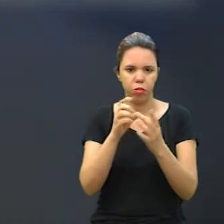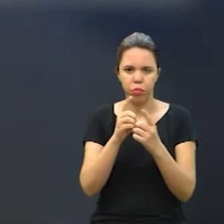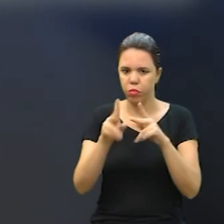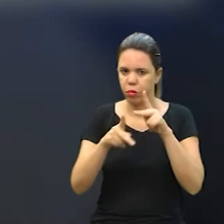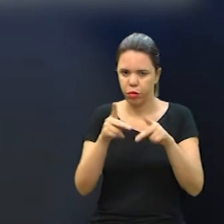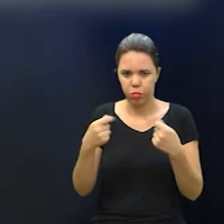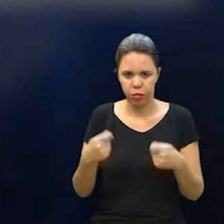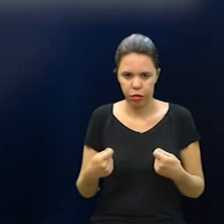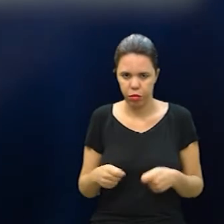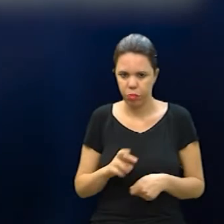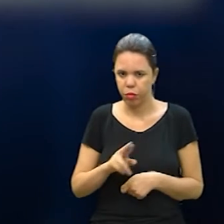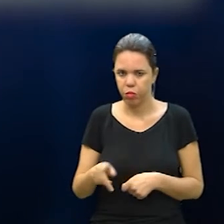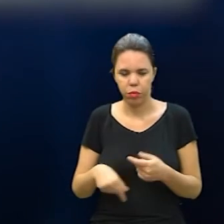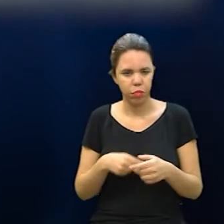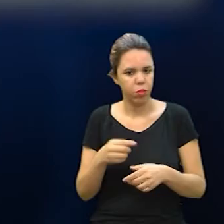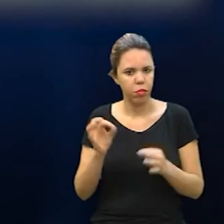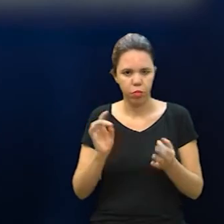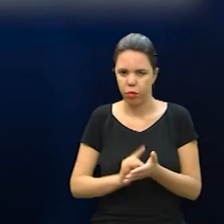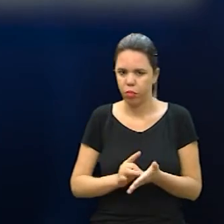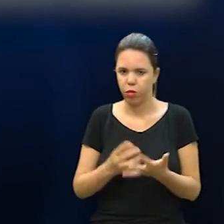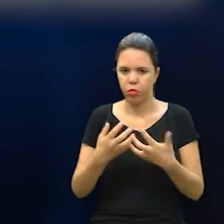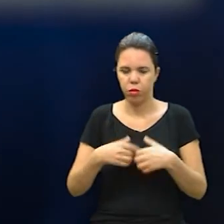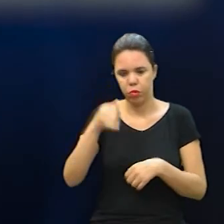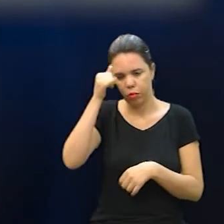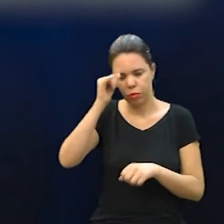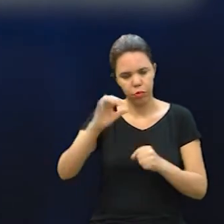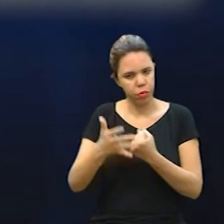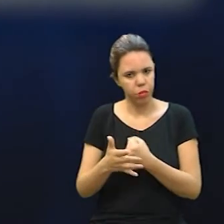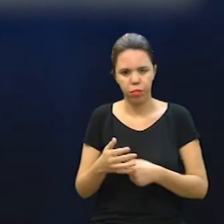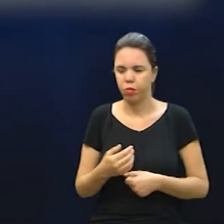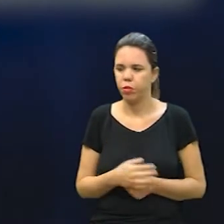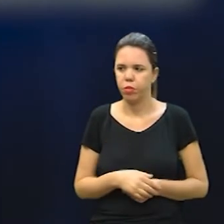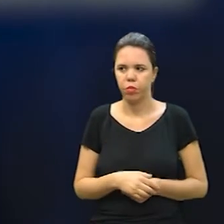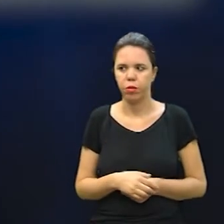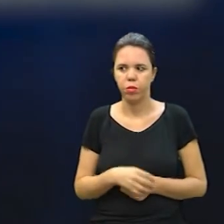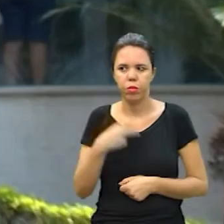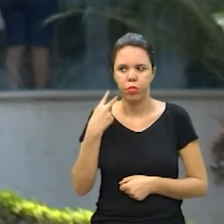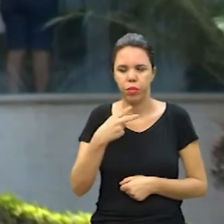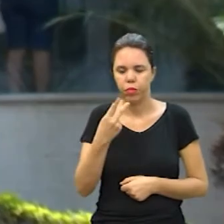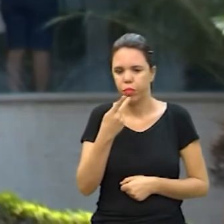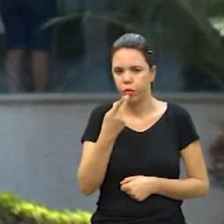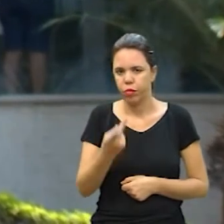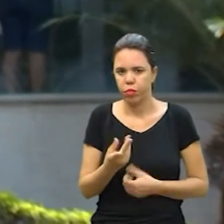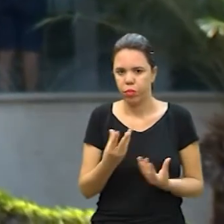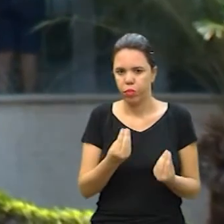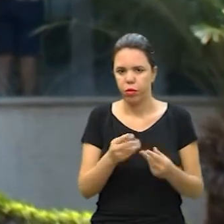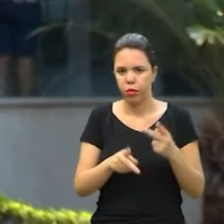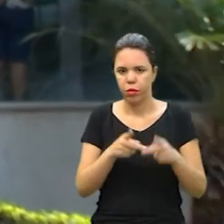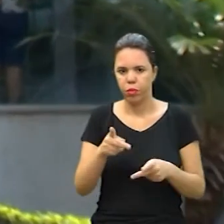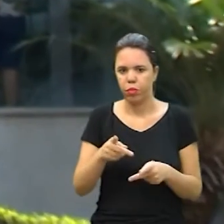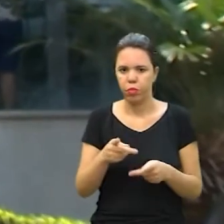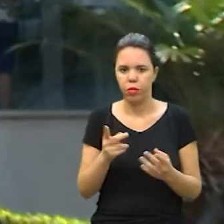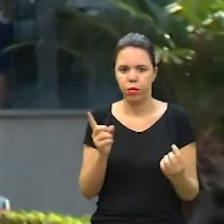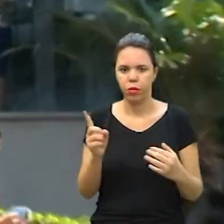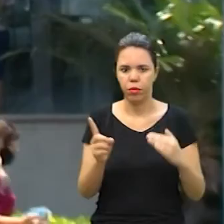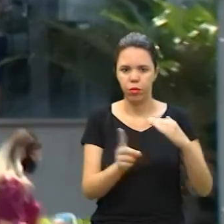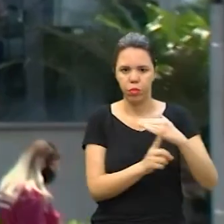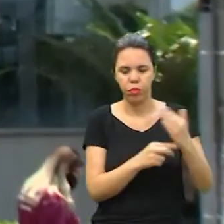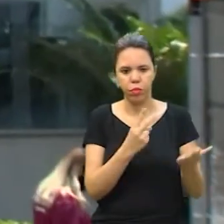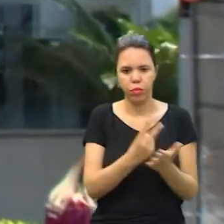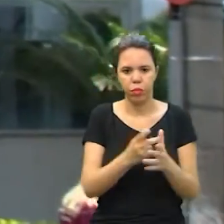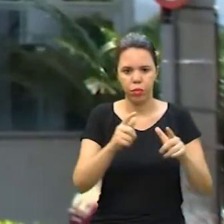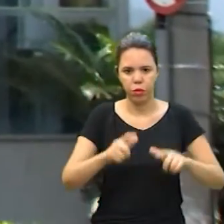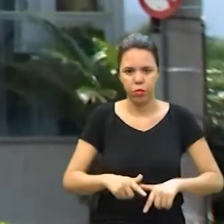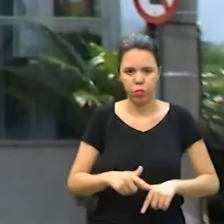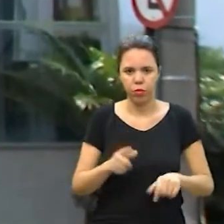atende a demanda dos usuários e não é uma medida eficaz no combate ao coronavírus. O vereador diz ainda que muitas pessoas